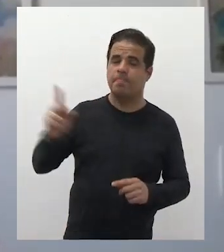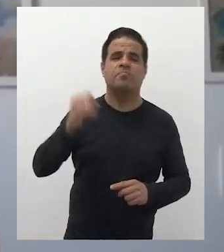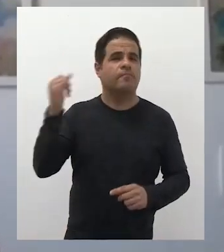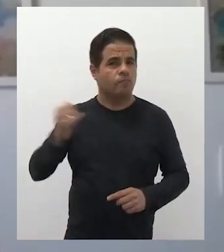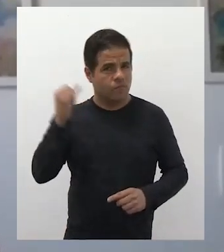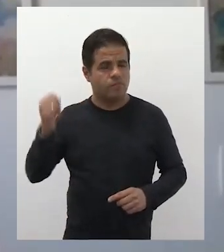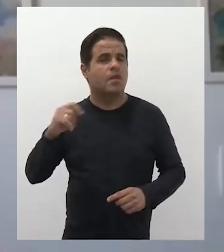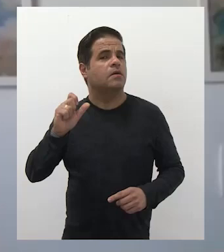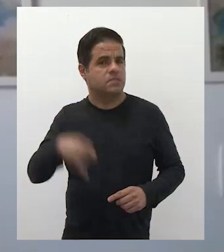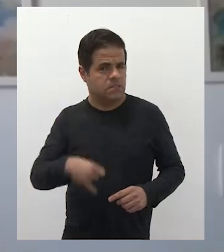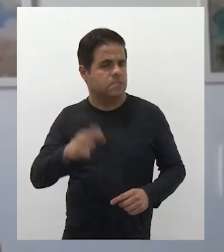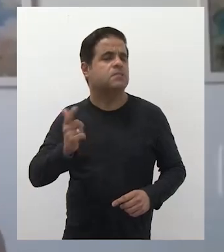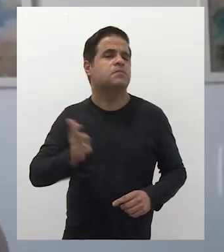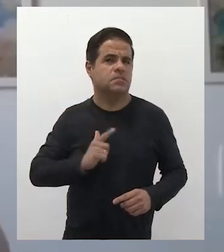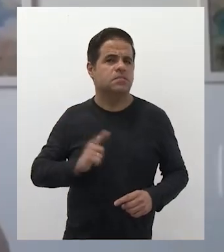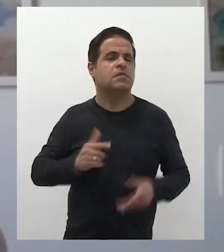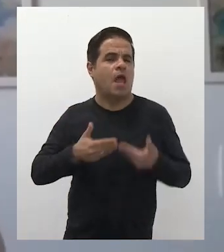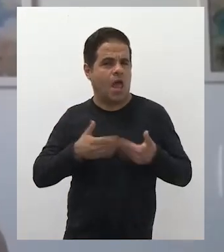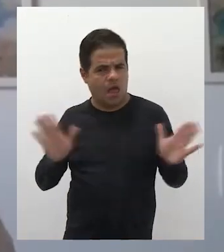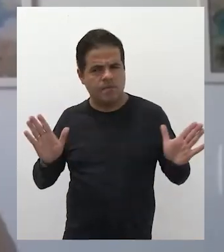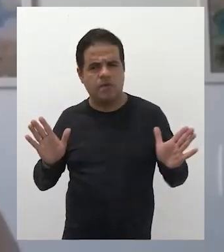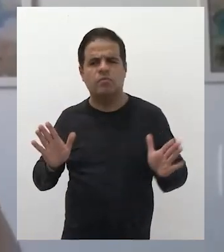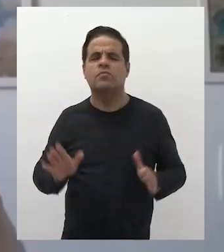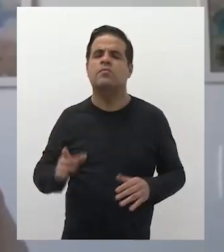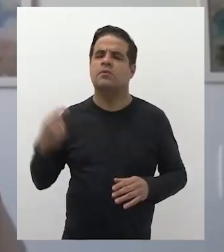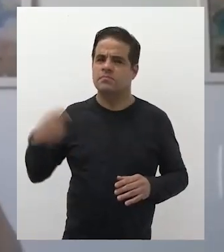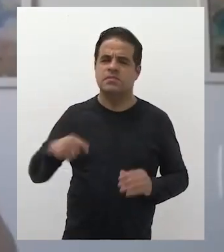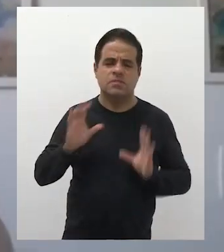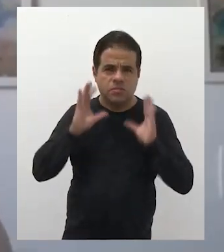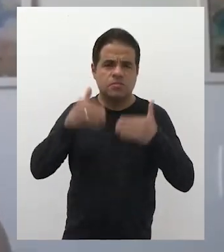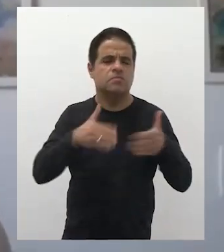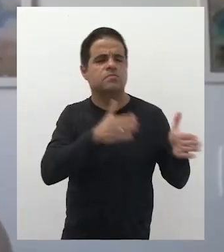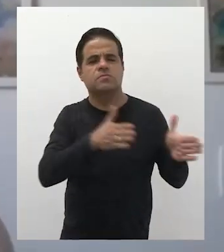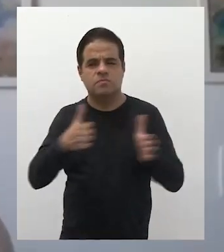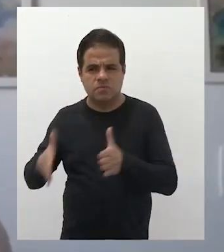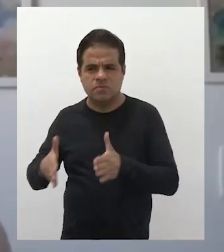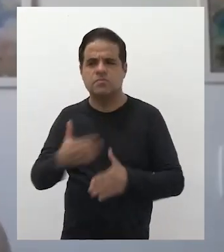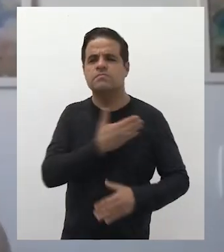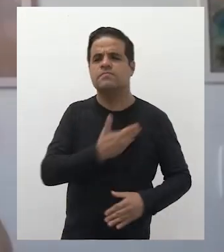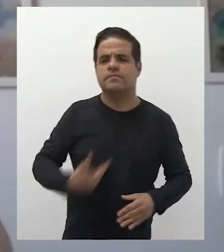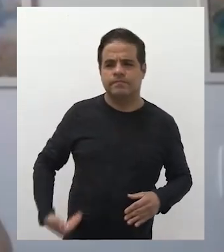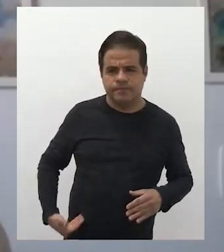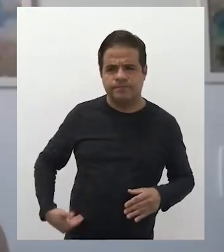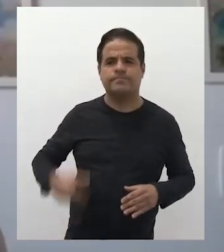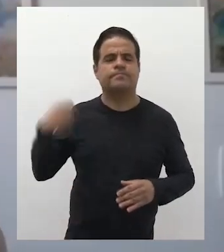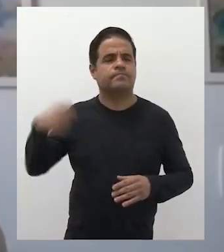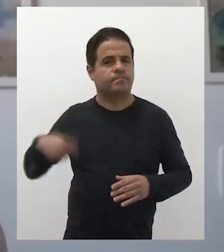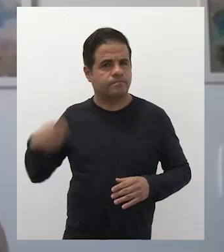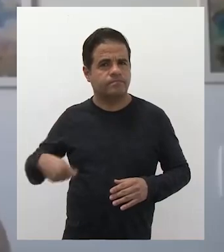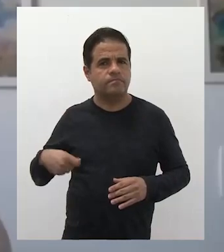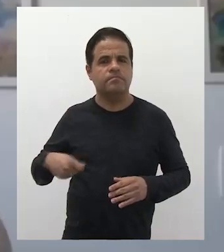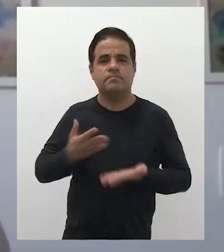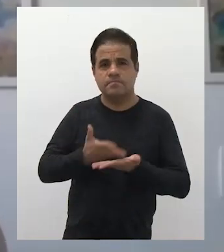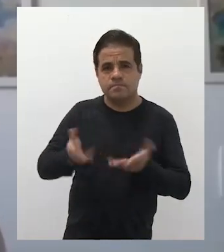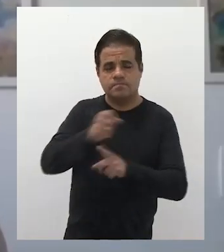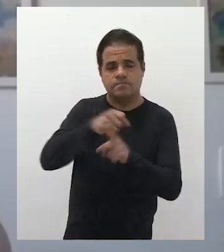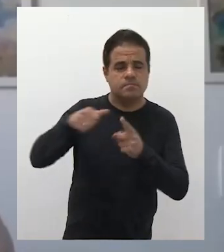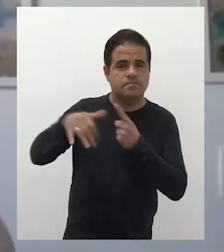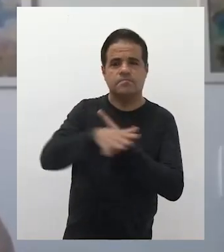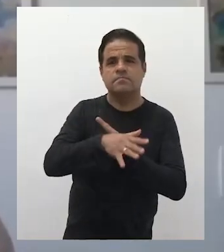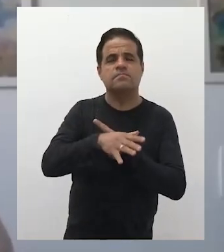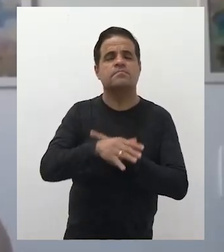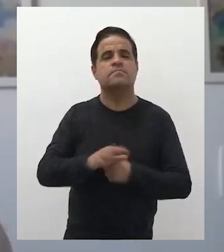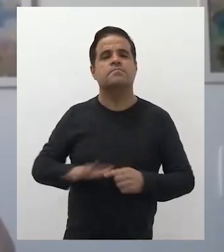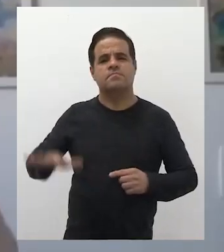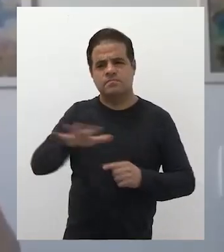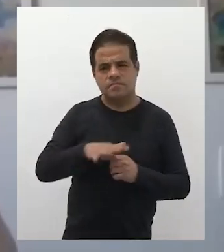tenha aí abertura para organizações não governamentais, sociedade civil, as